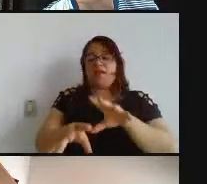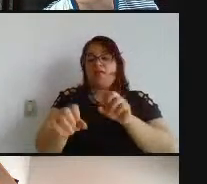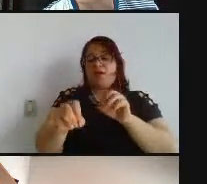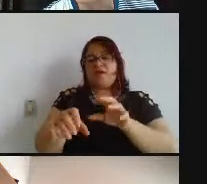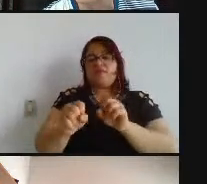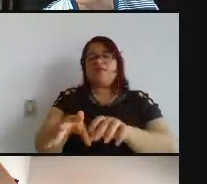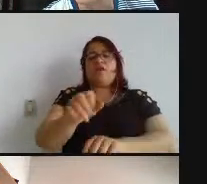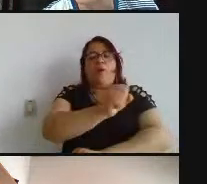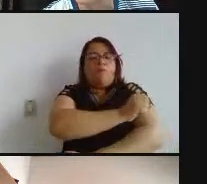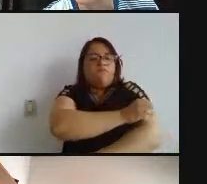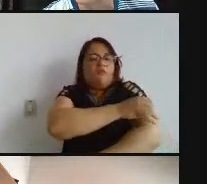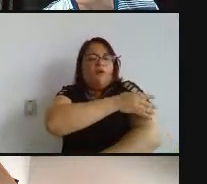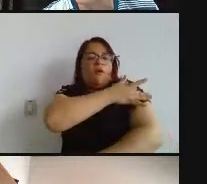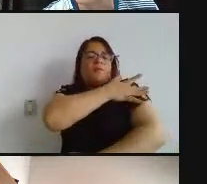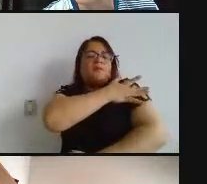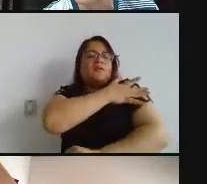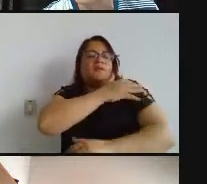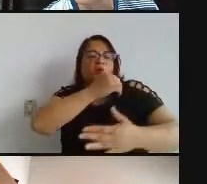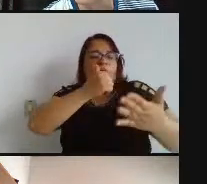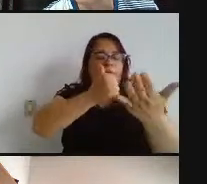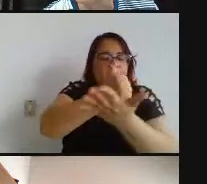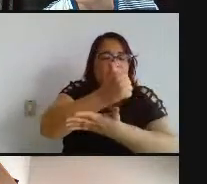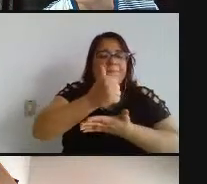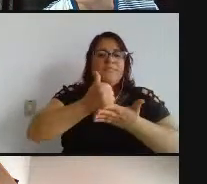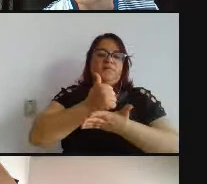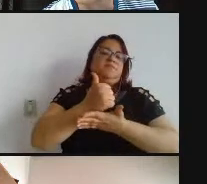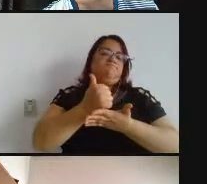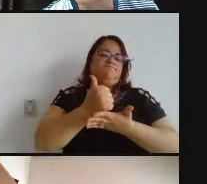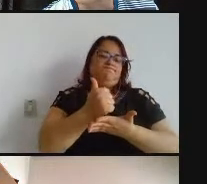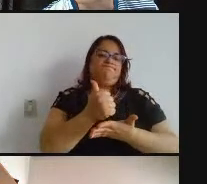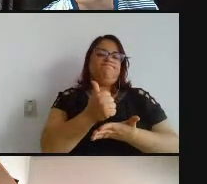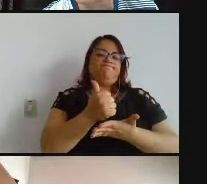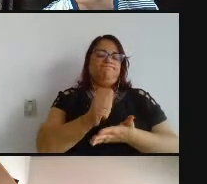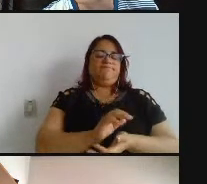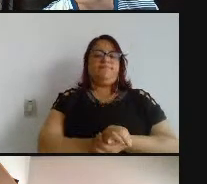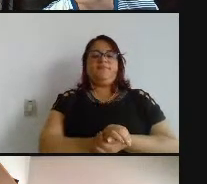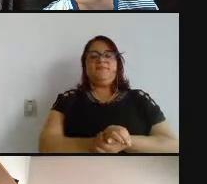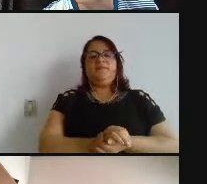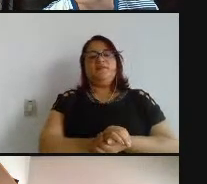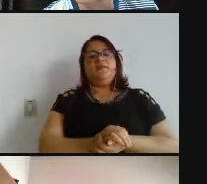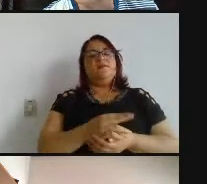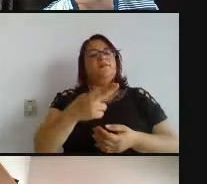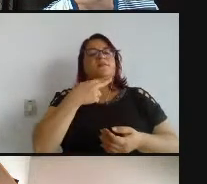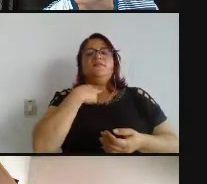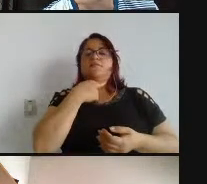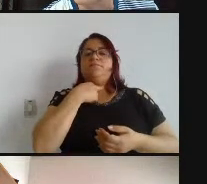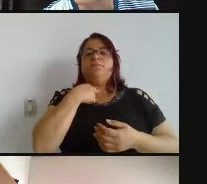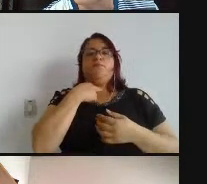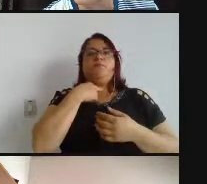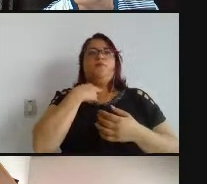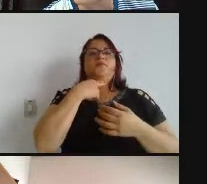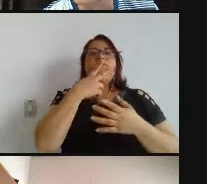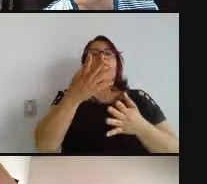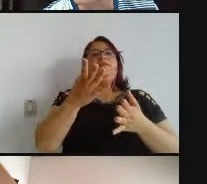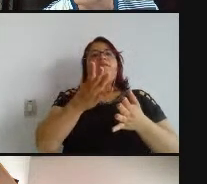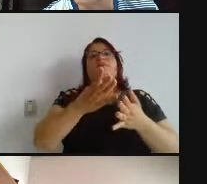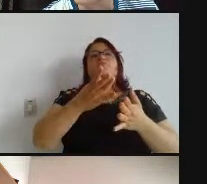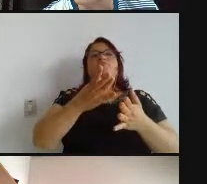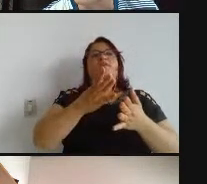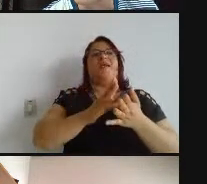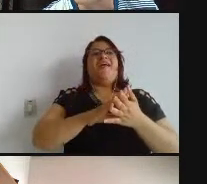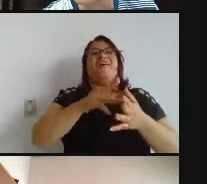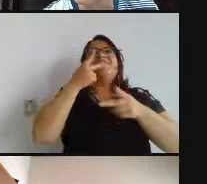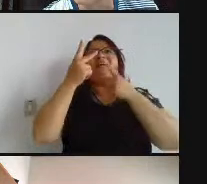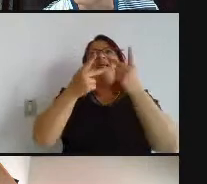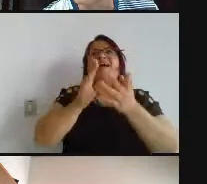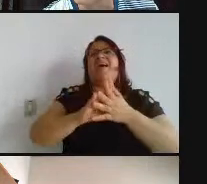e educação básica. Não é possível não aprender a ler e